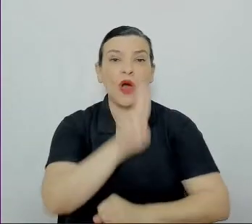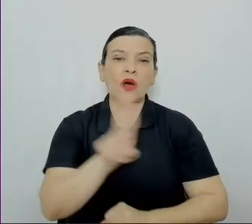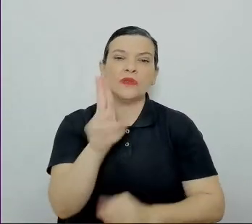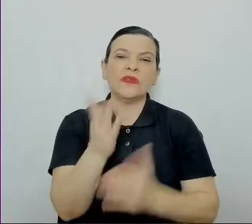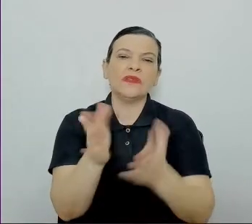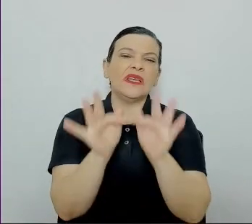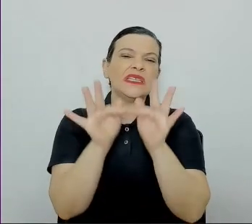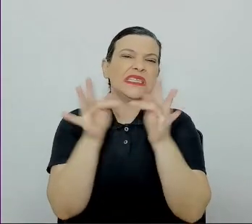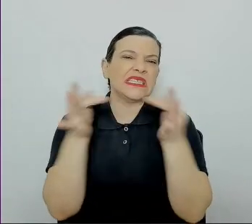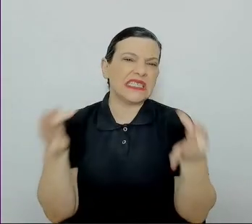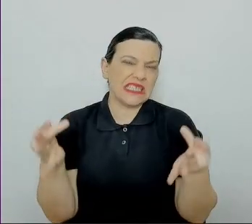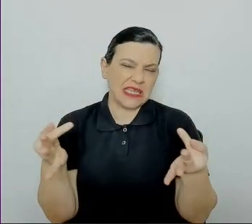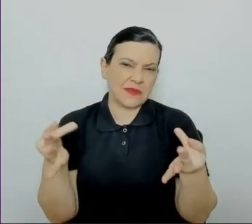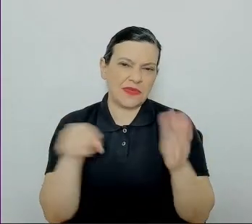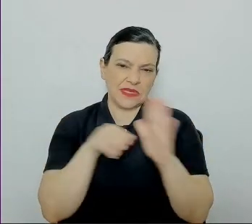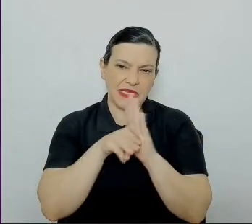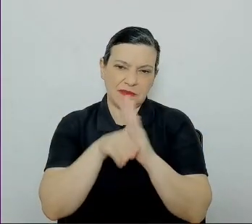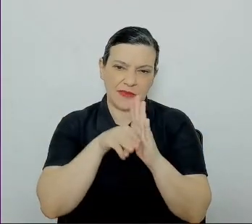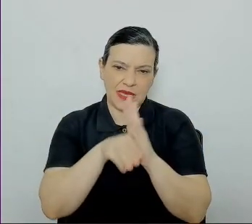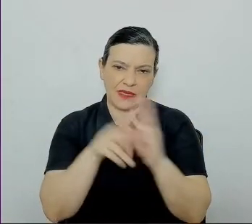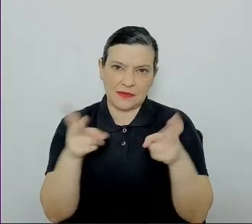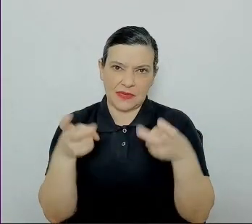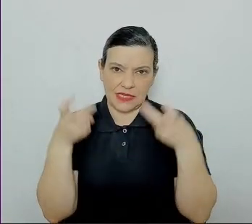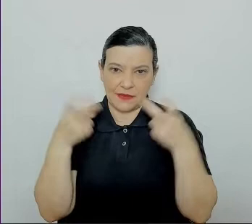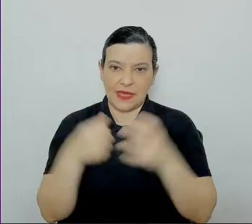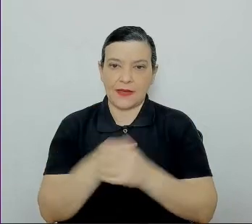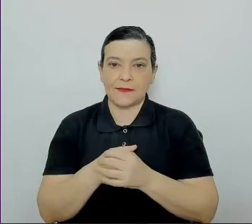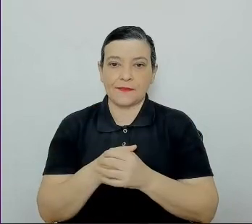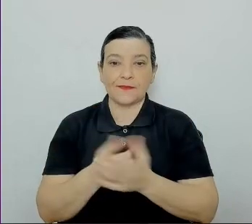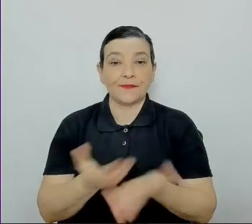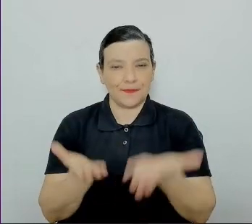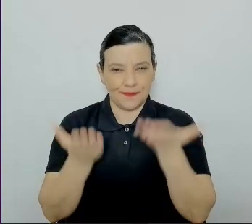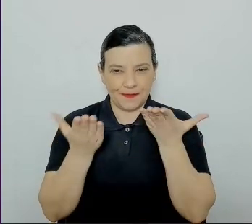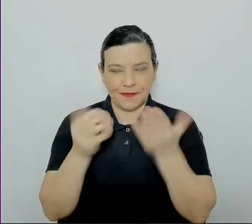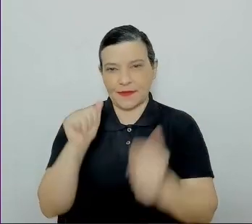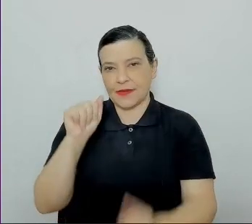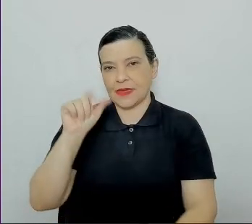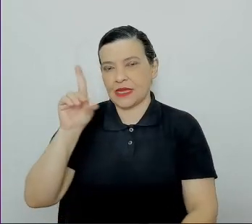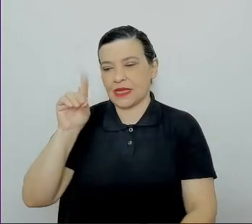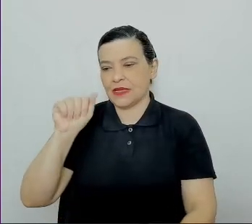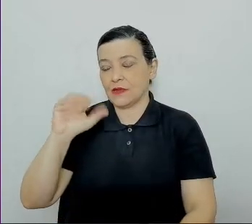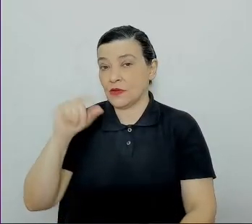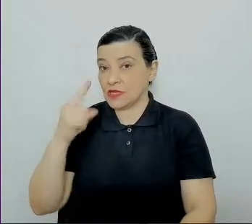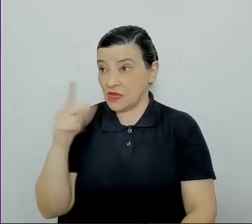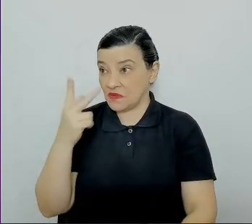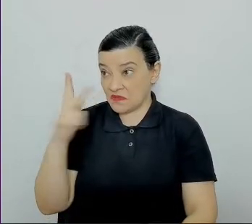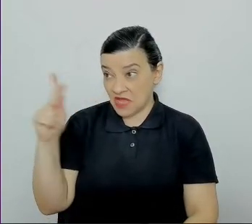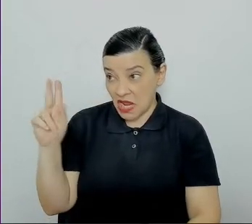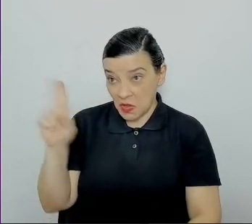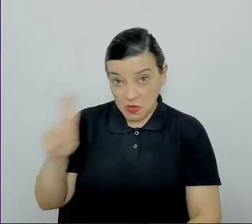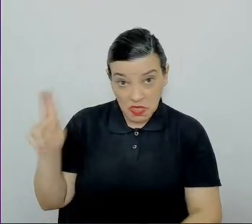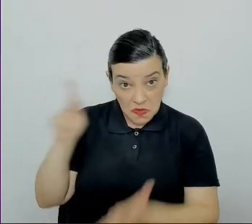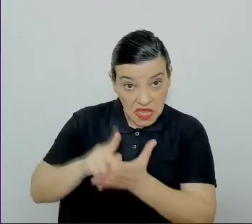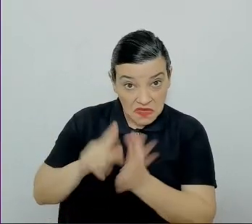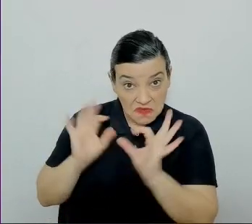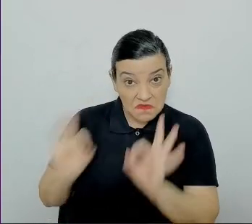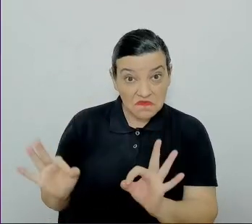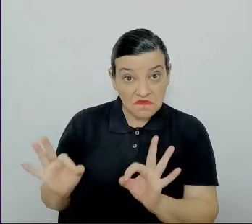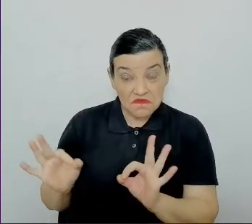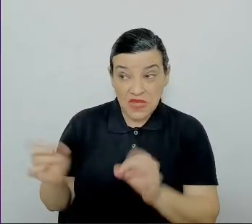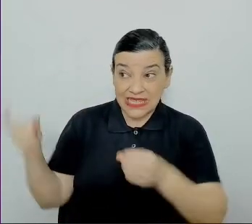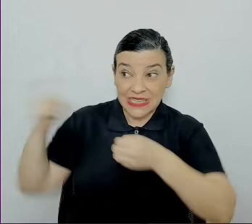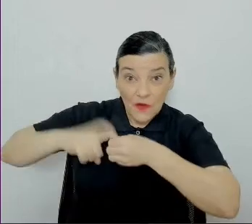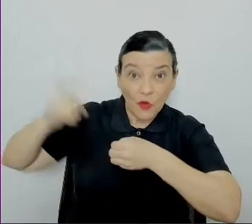das 3 métricas que a gente tem que olhar. A adoção, ela diz para a gente se as pessoas estão usando, estão aderindo, e a retenção elas estão voltando a